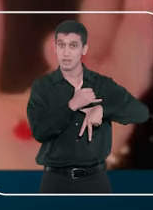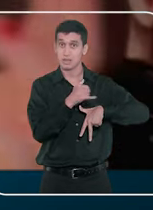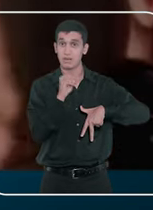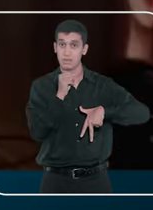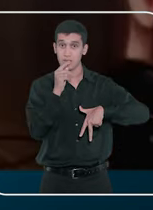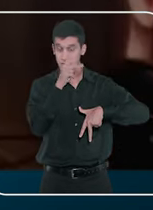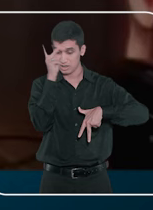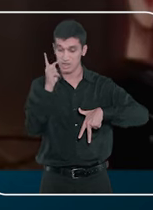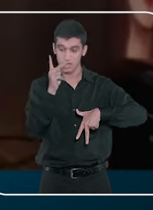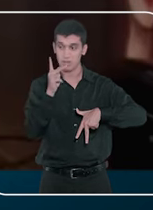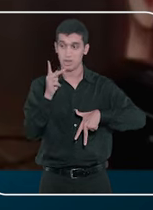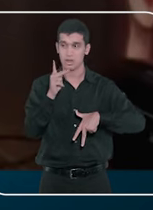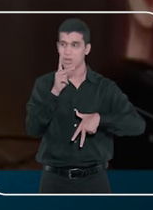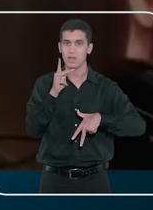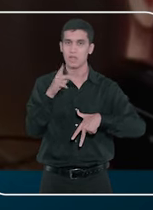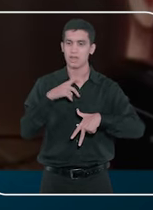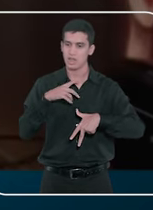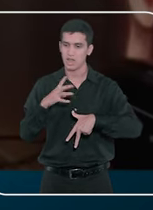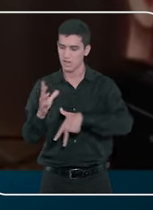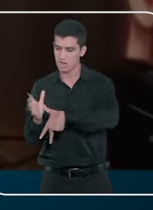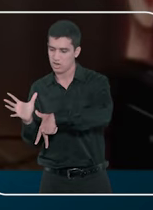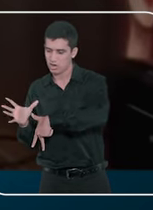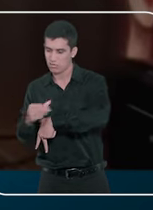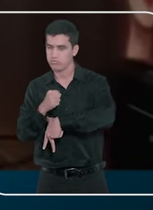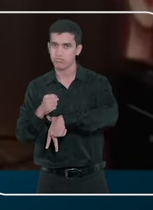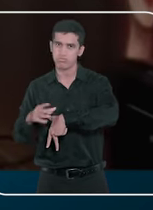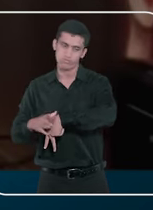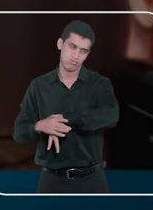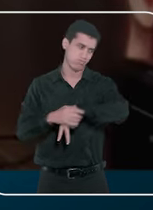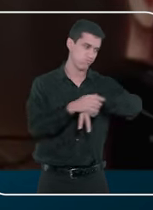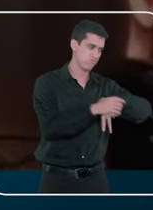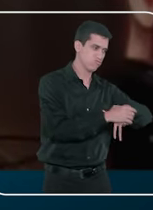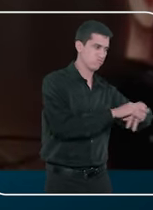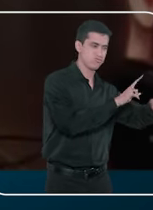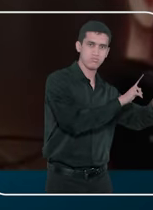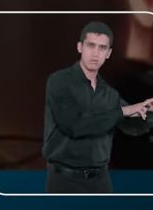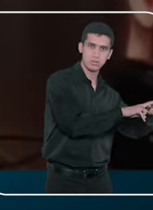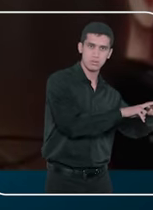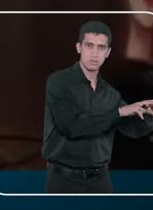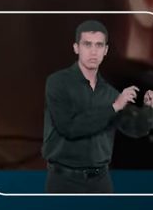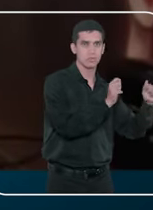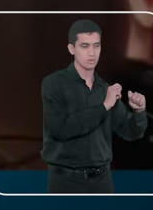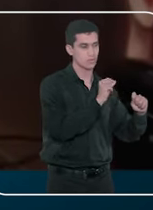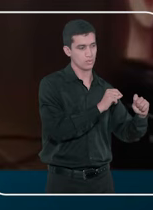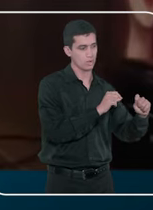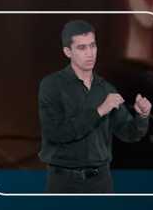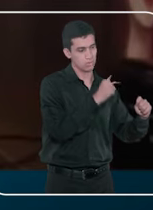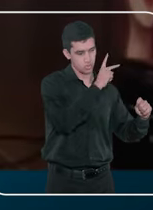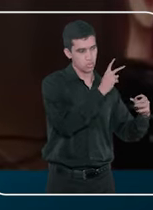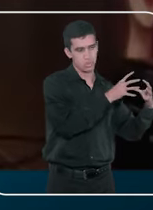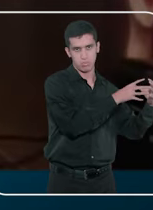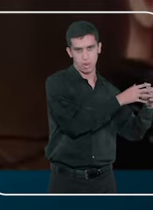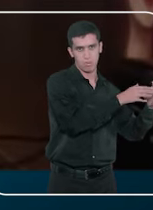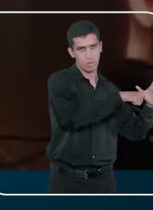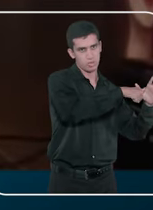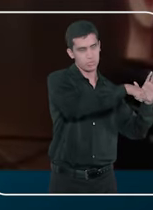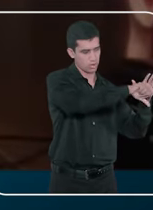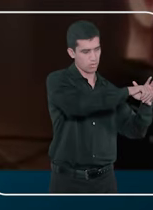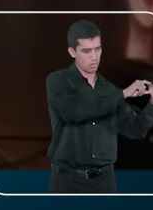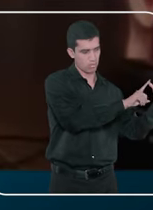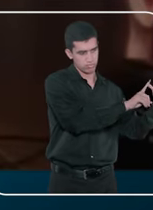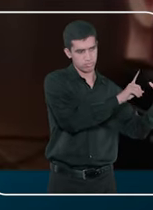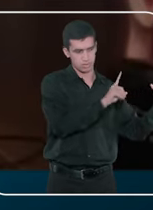liberdade, também é possível se fazer a colaboração premiada para tal finalidade. Então, vejamos, a indicação,